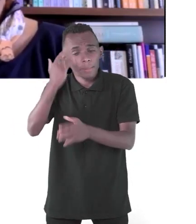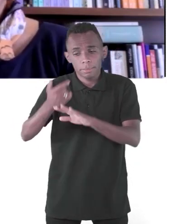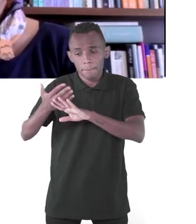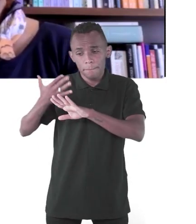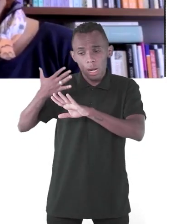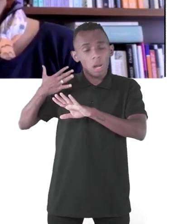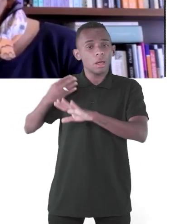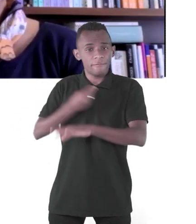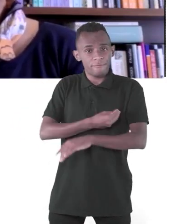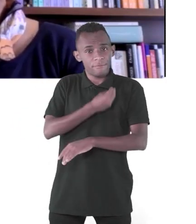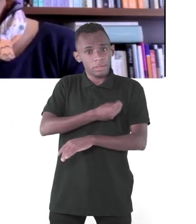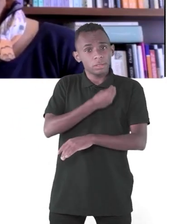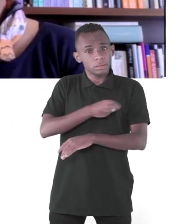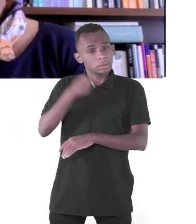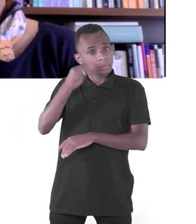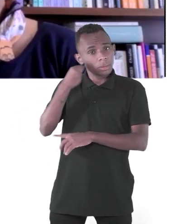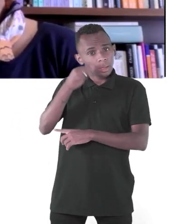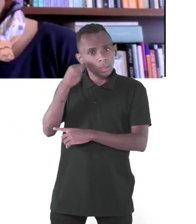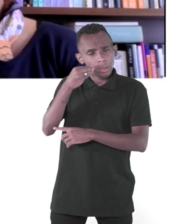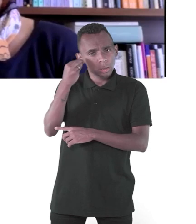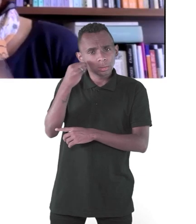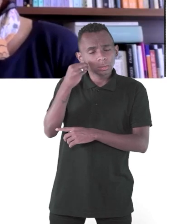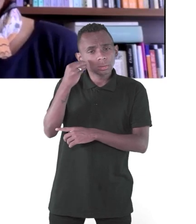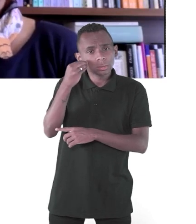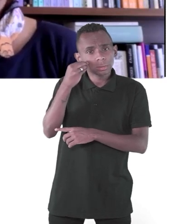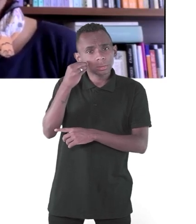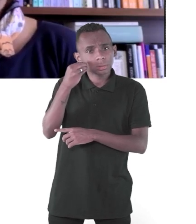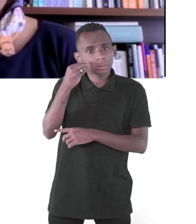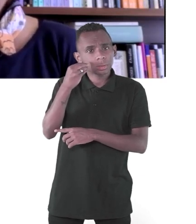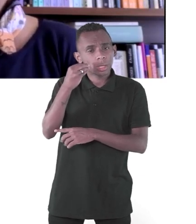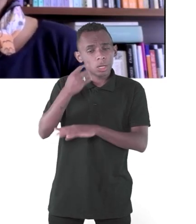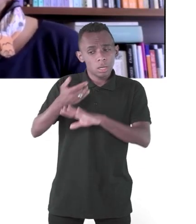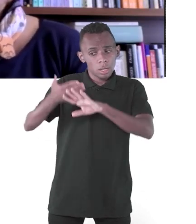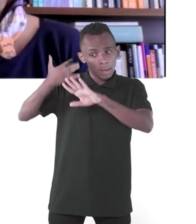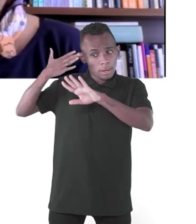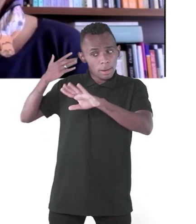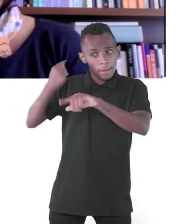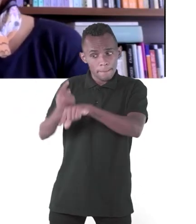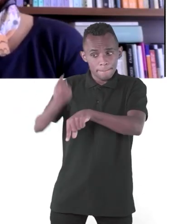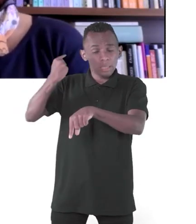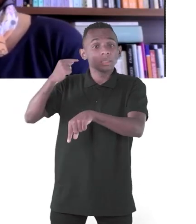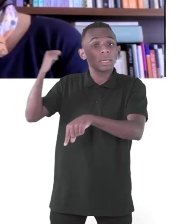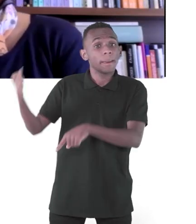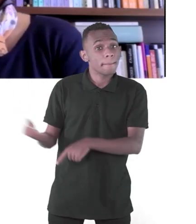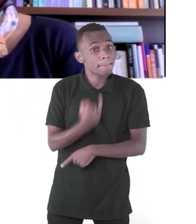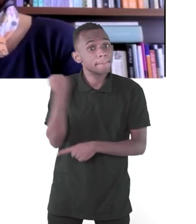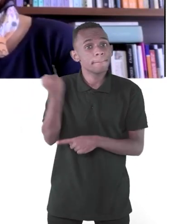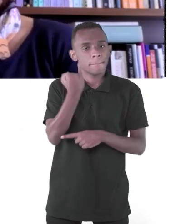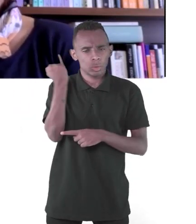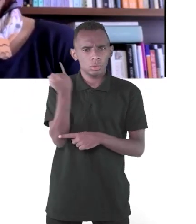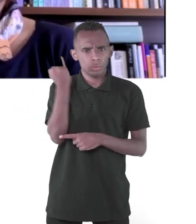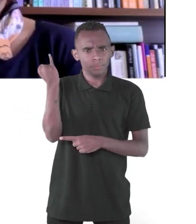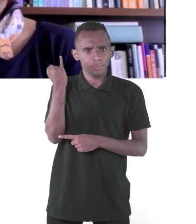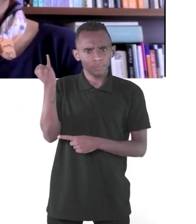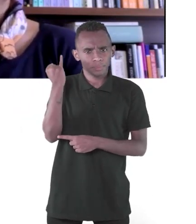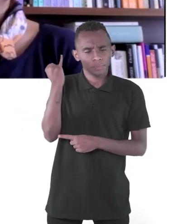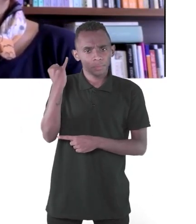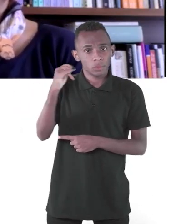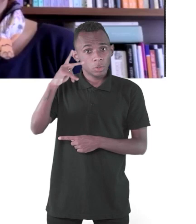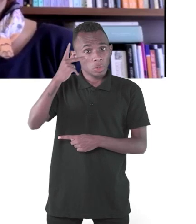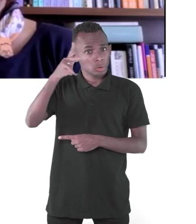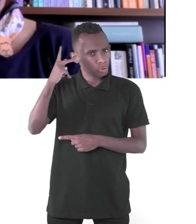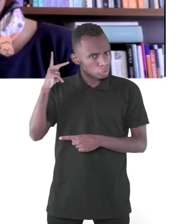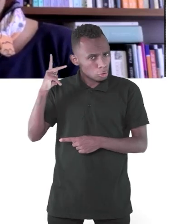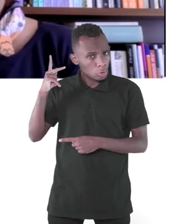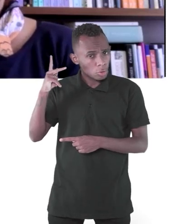o passado como iluminação e não o passado como passado, morto, amorfo, né? Essa história a história que